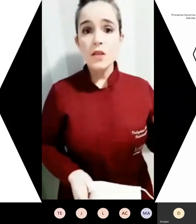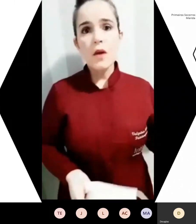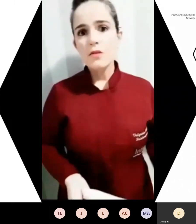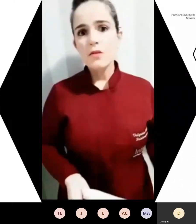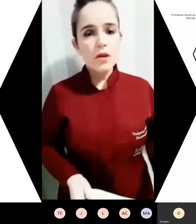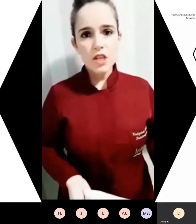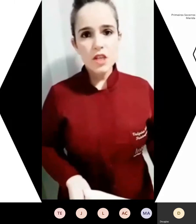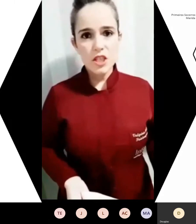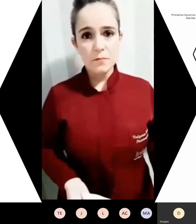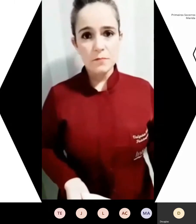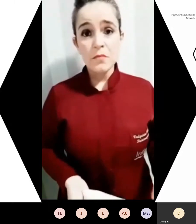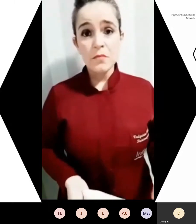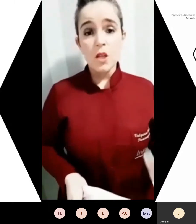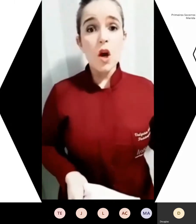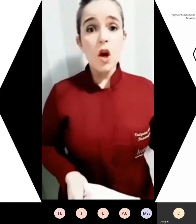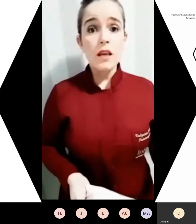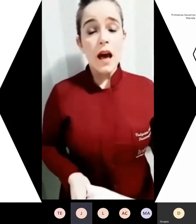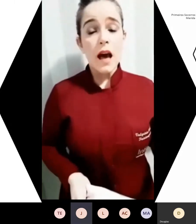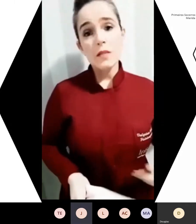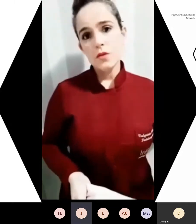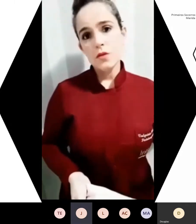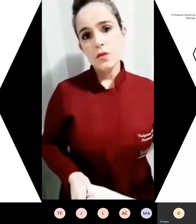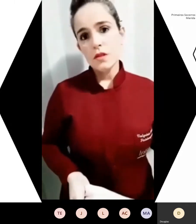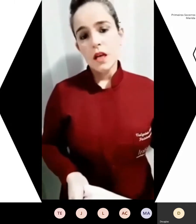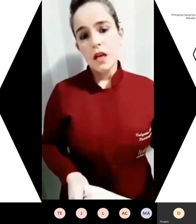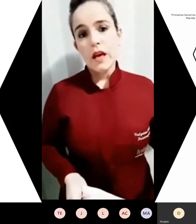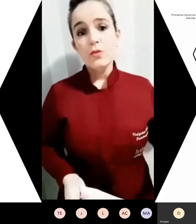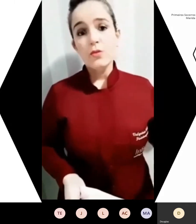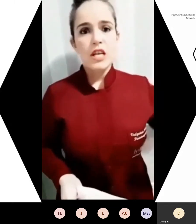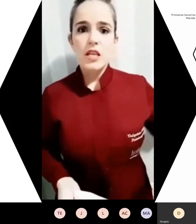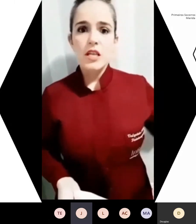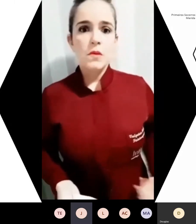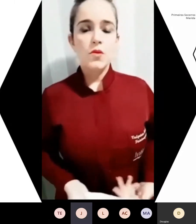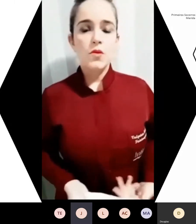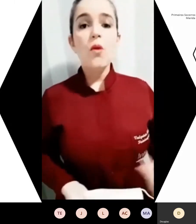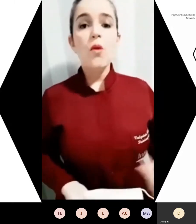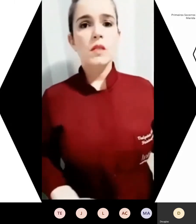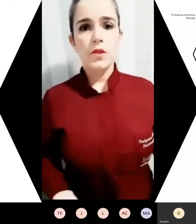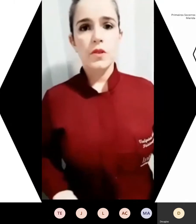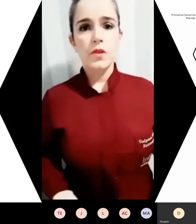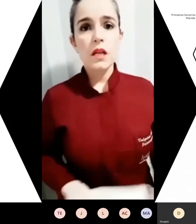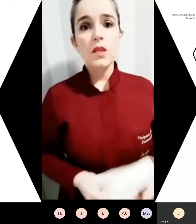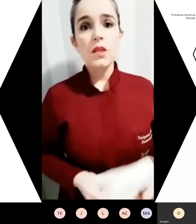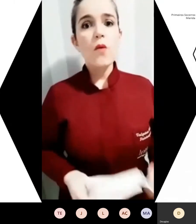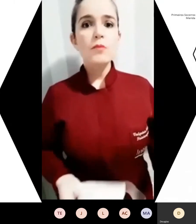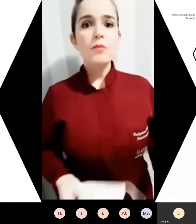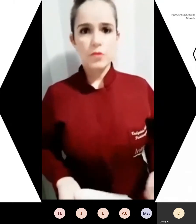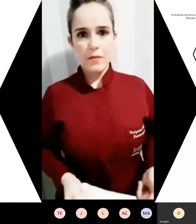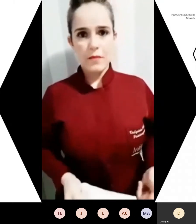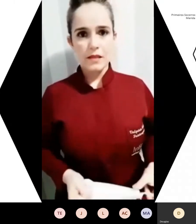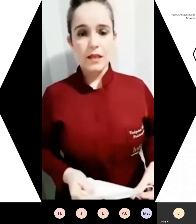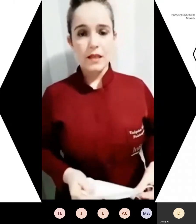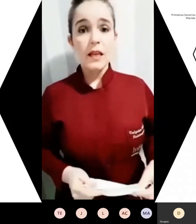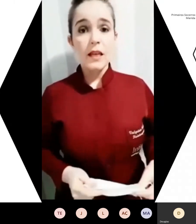máscara e isso é uma coisa do nosso dia a dia. Só que as pessoas do dia a dia, as pessoas com outras profissões, elas não têm o